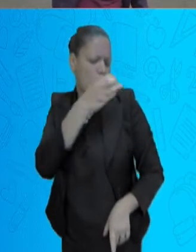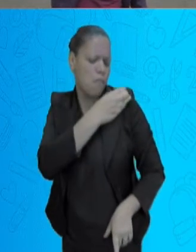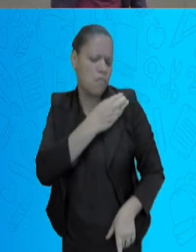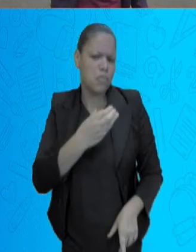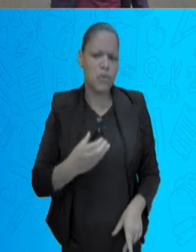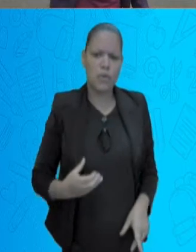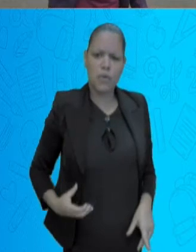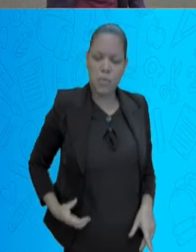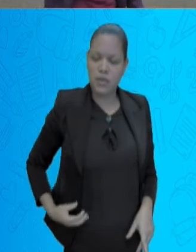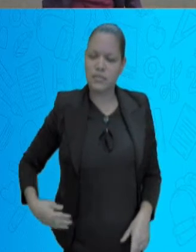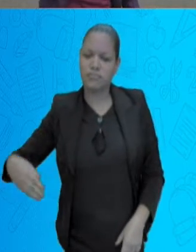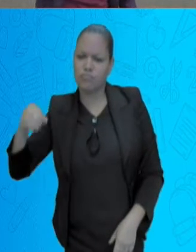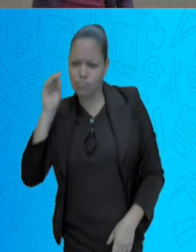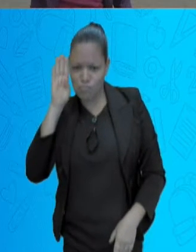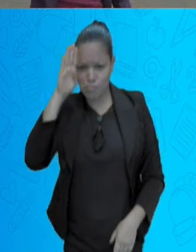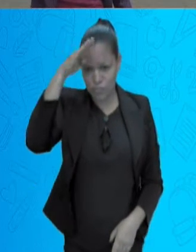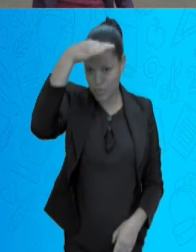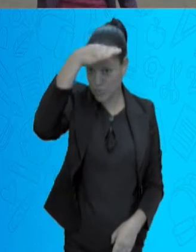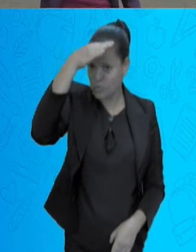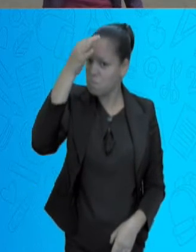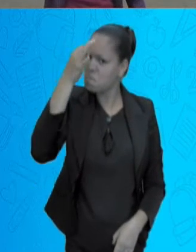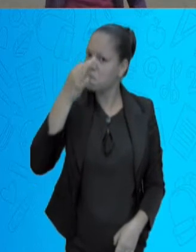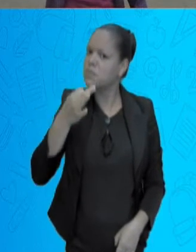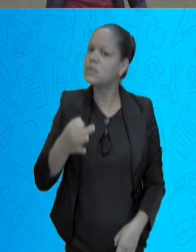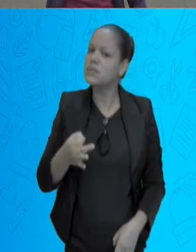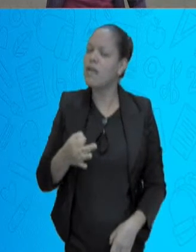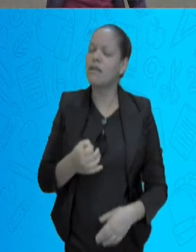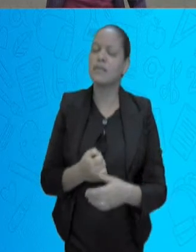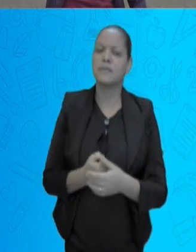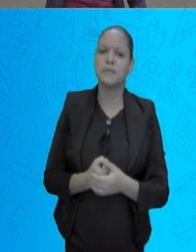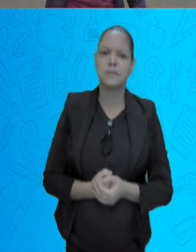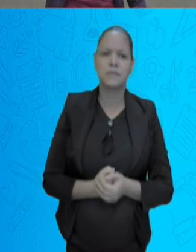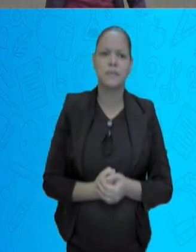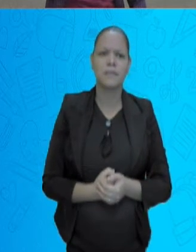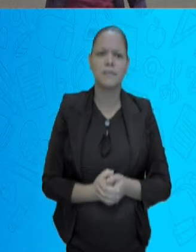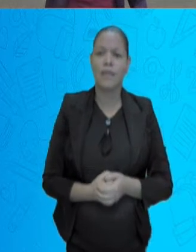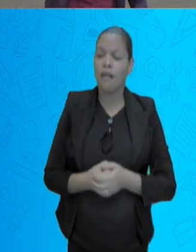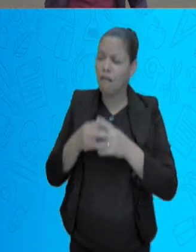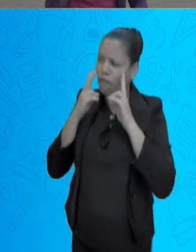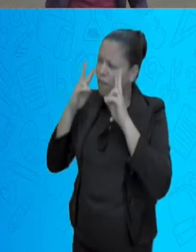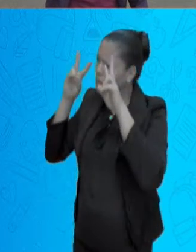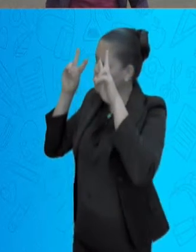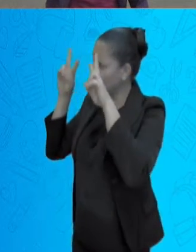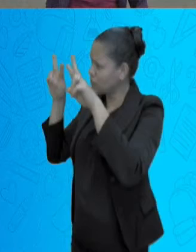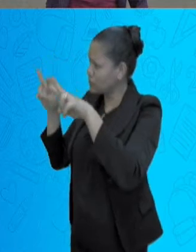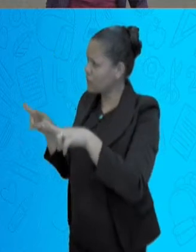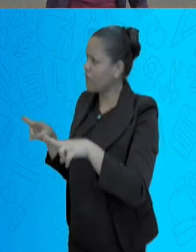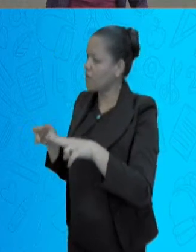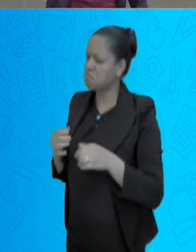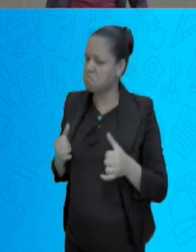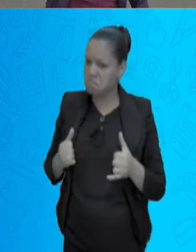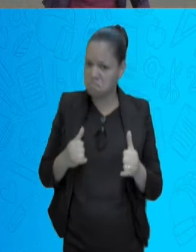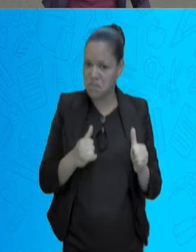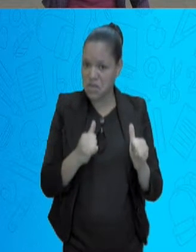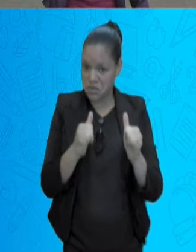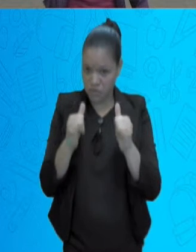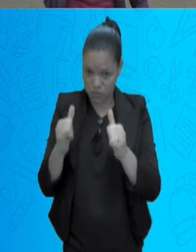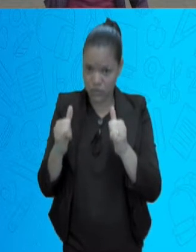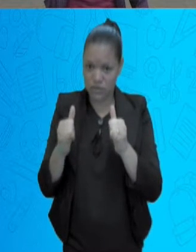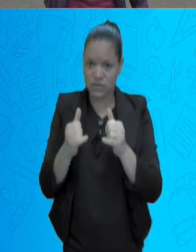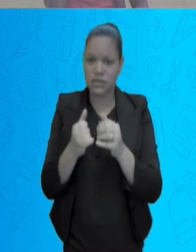de notícia? Ele sempre traz no primeiro parágrafo do texto, depois que nós temos lá